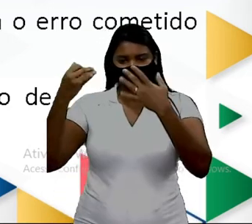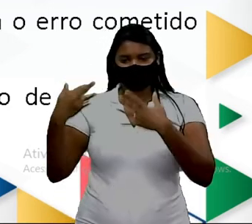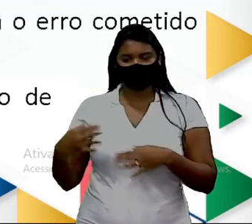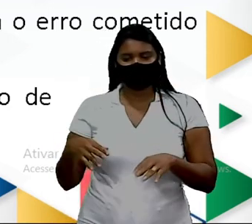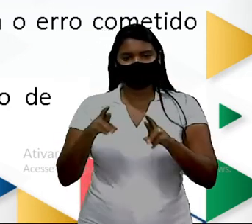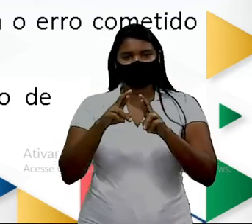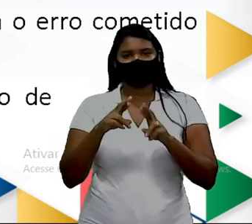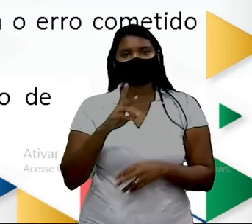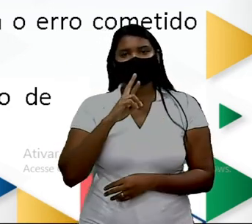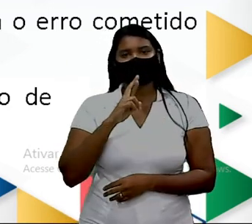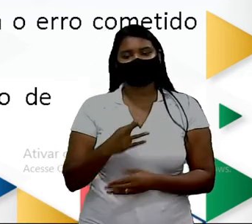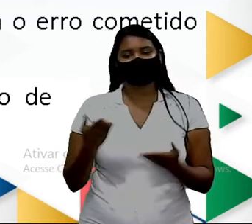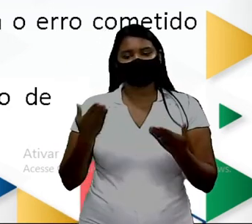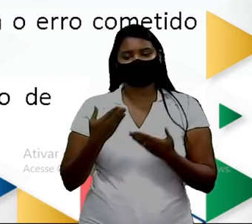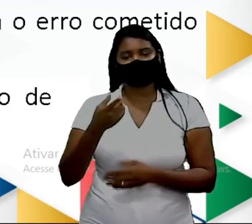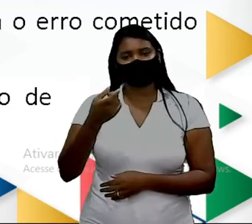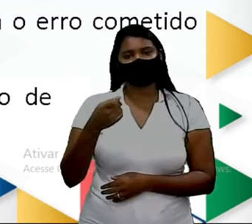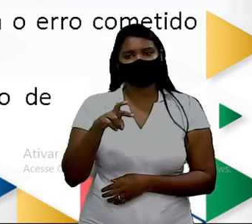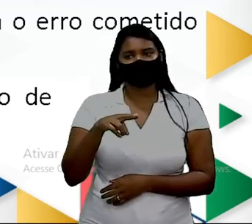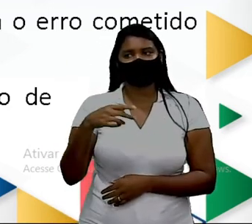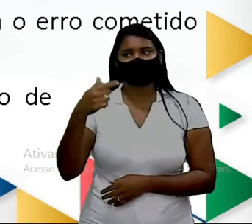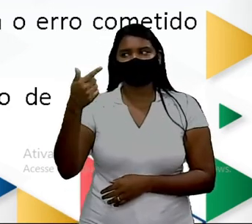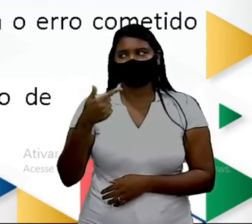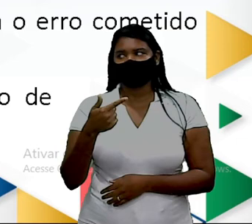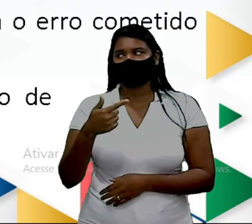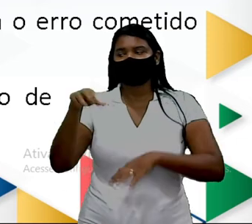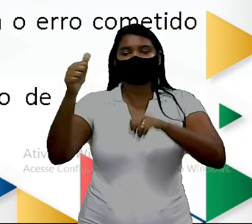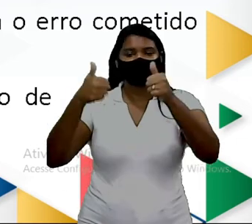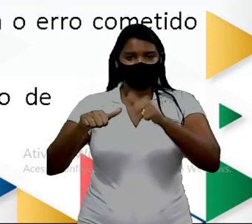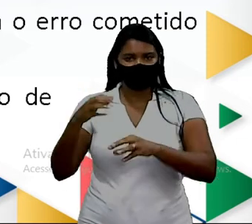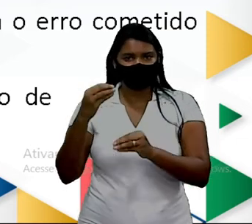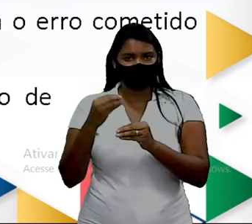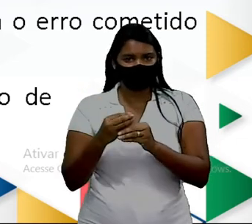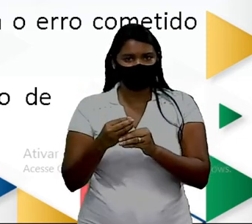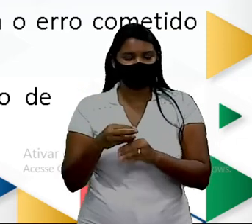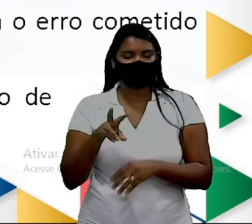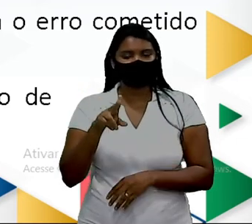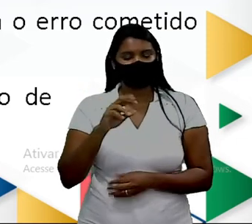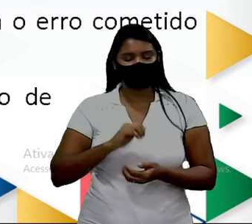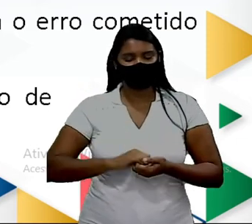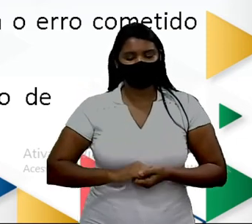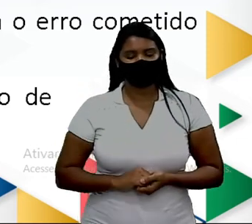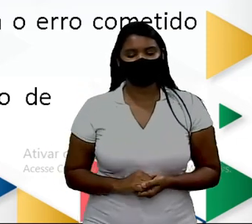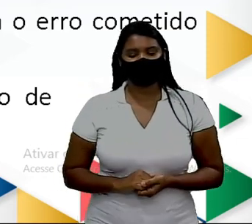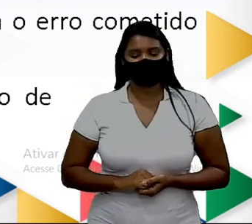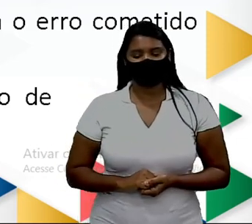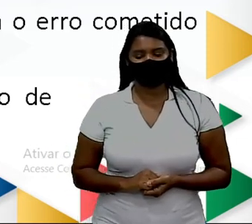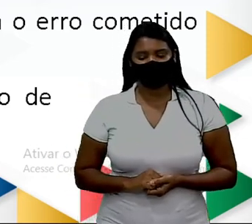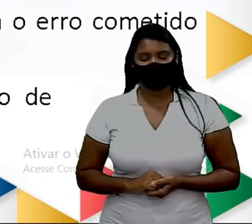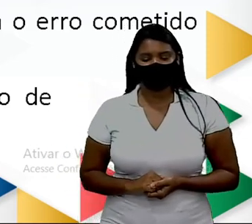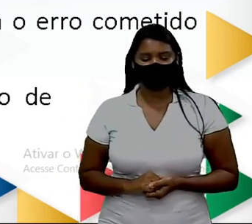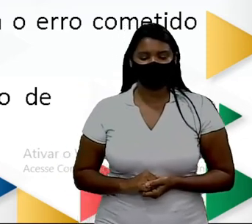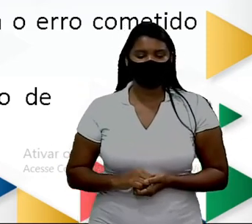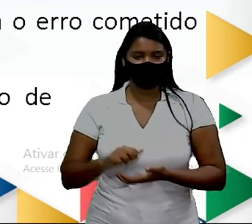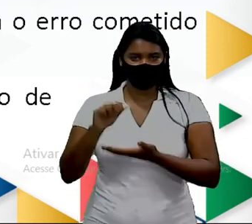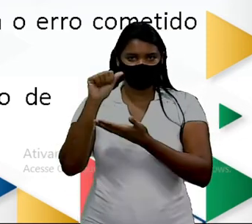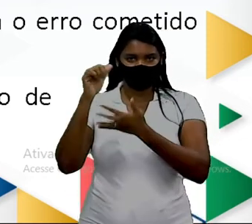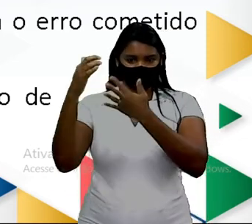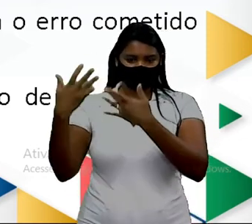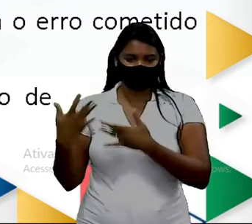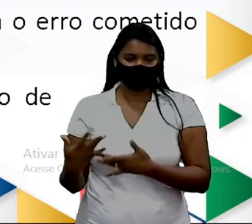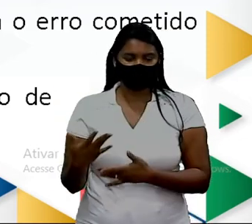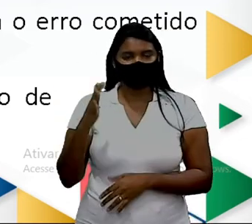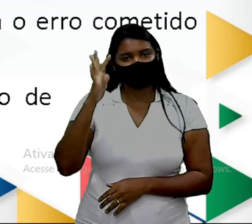A resposta dá x igual a 2. A gente vai verificar se dá isso mesmo, tá? Então vamos lá. A letra A fala assim, ó. Como